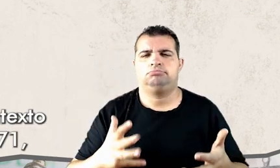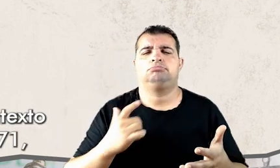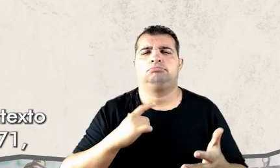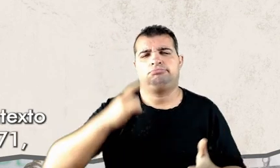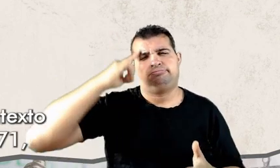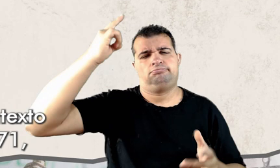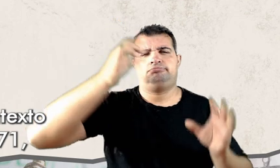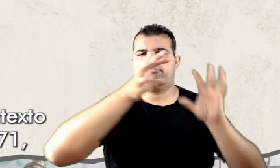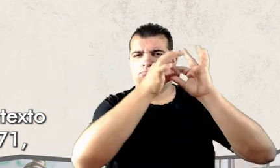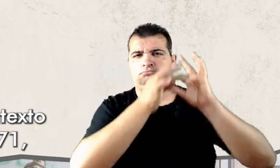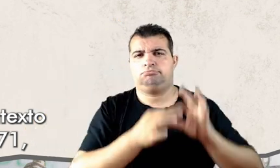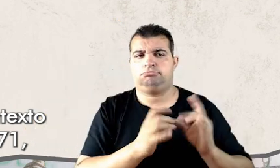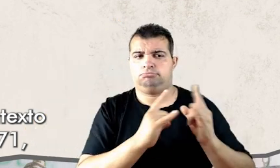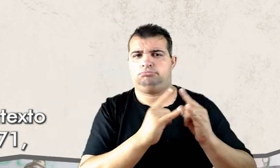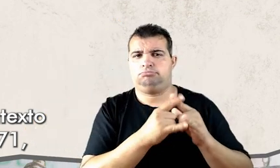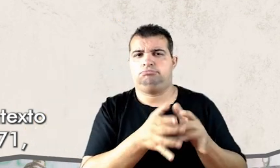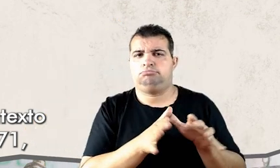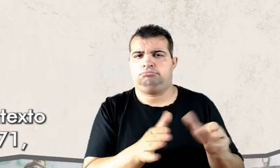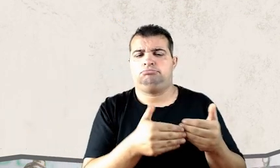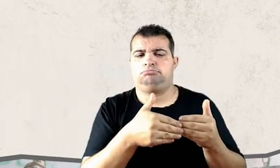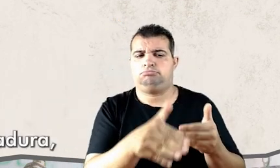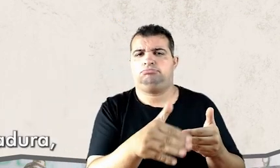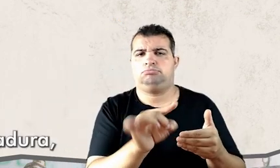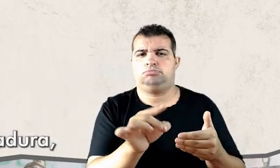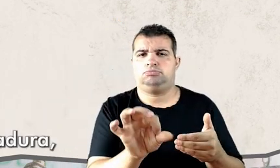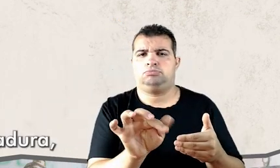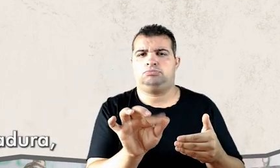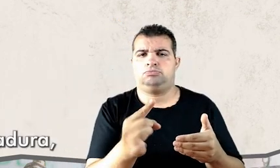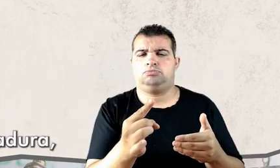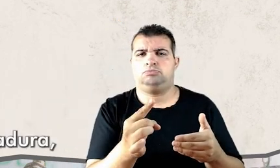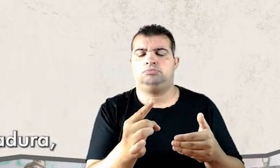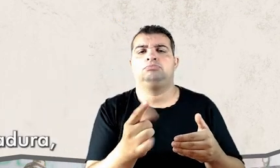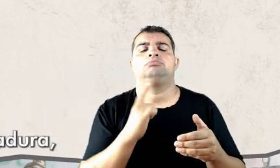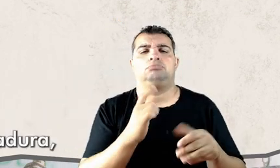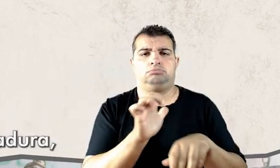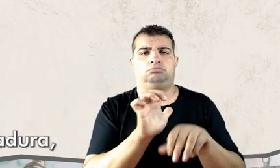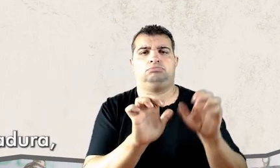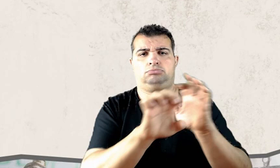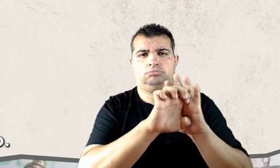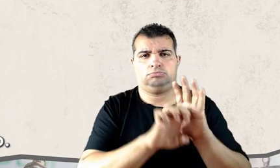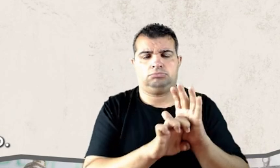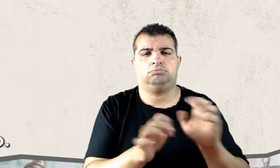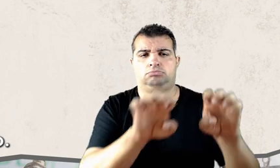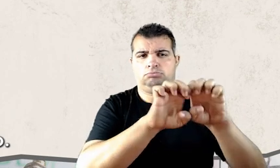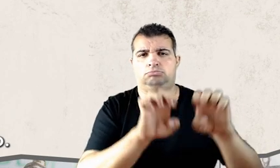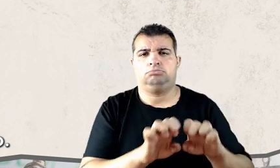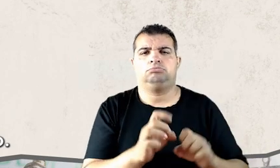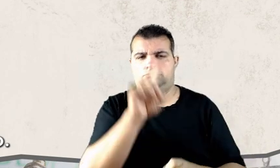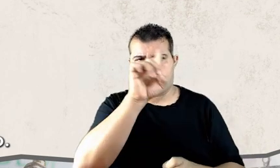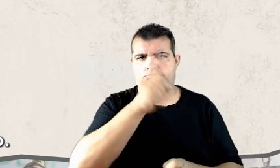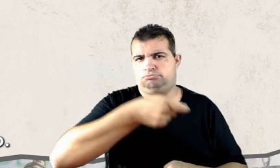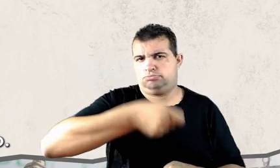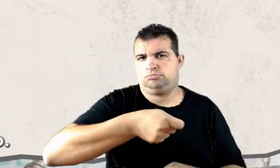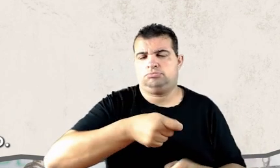necessário lembrar o contexto em que a entidade nasce, em 71. Ou seja, estruturada sob uma ditadura, com valores calcados em